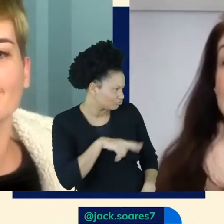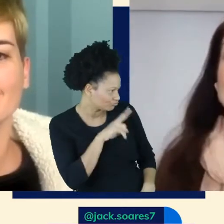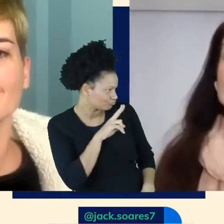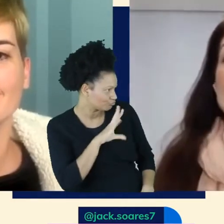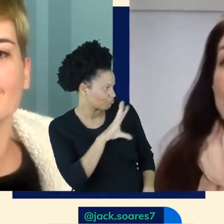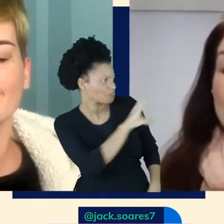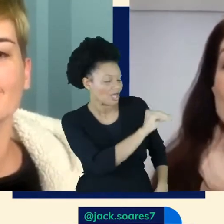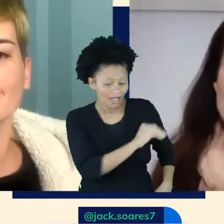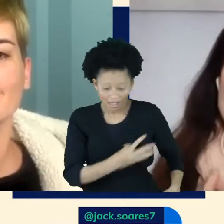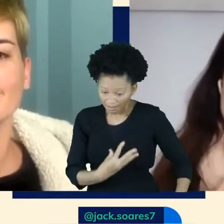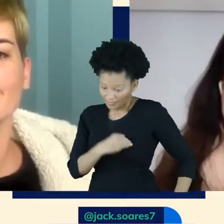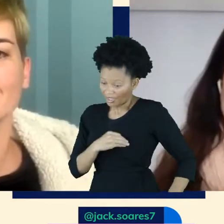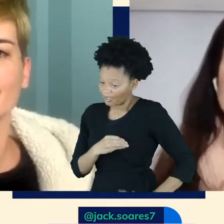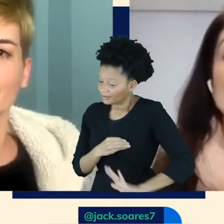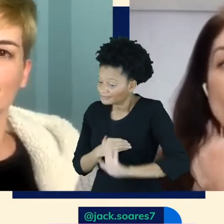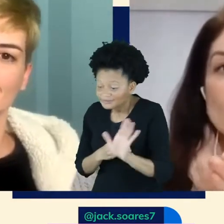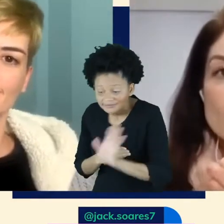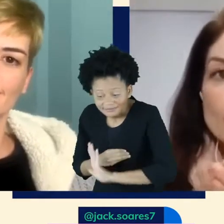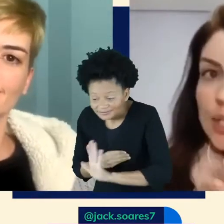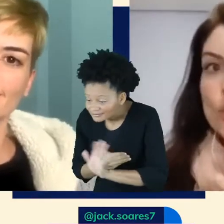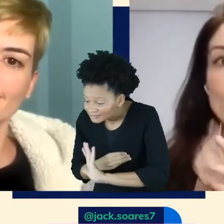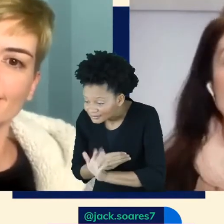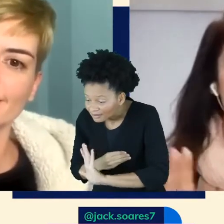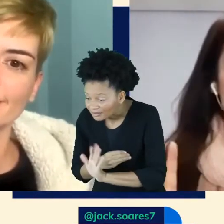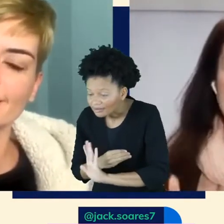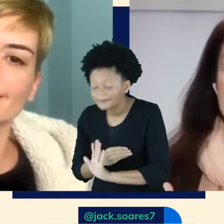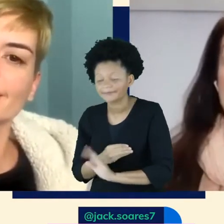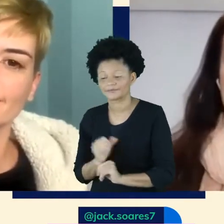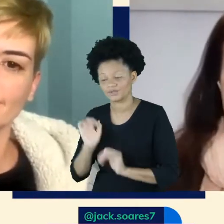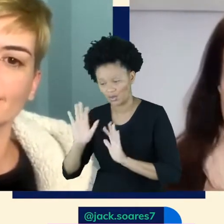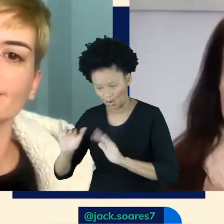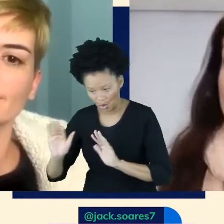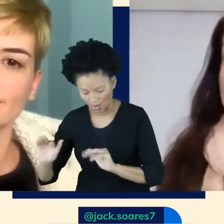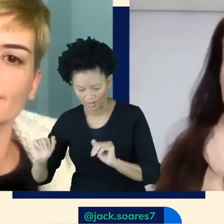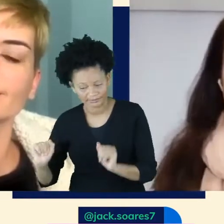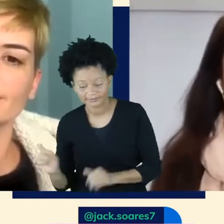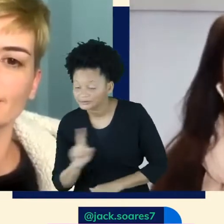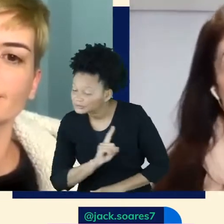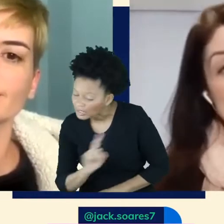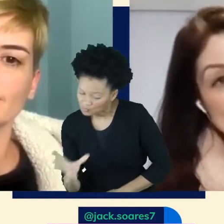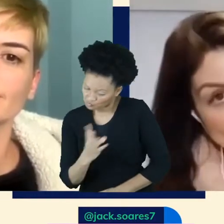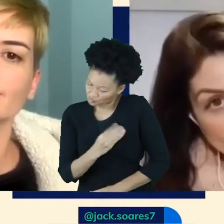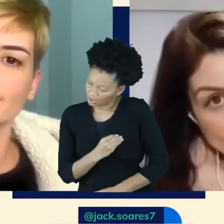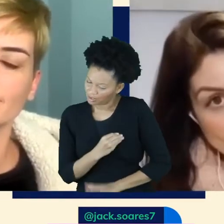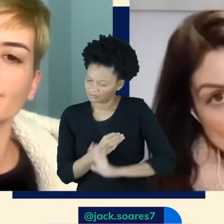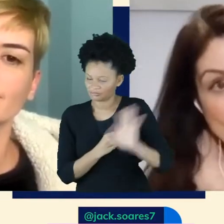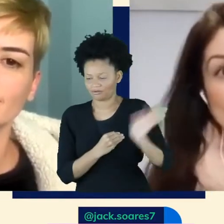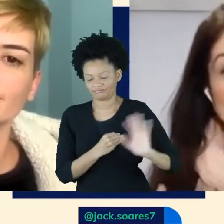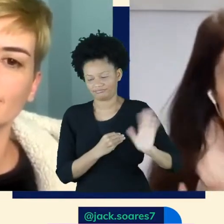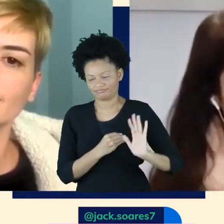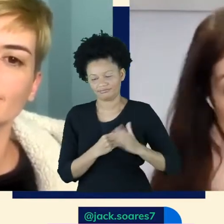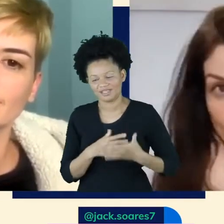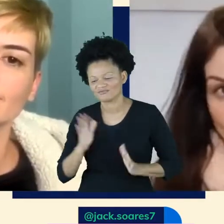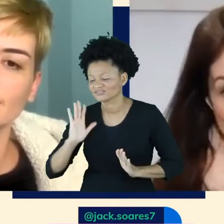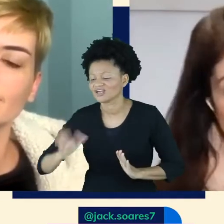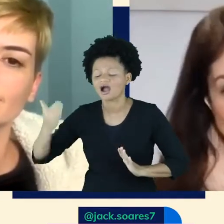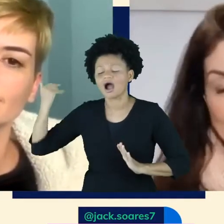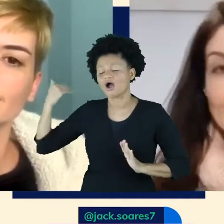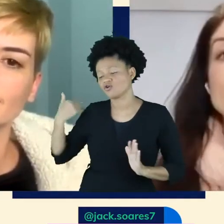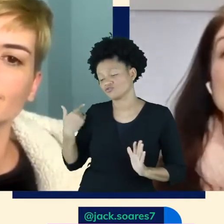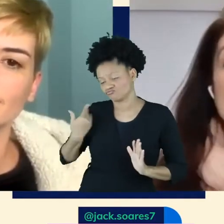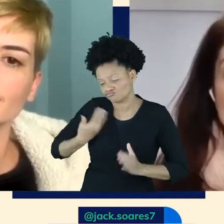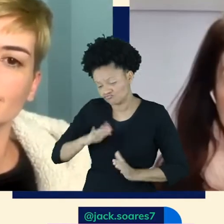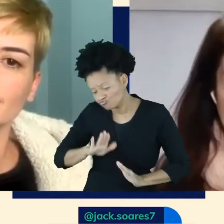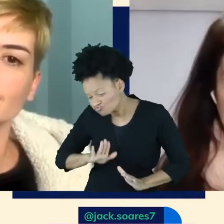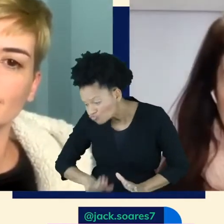né? Então, cabe à mãe colocar esse limite. Falar, ó, não, agora esse aqui você já cresceu. Você não ama mais aqui. O